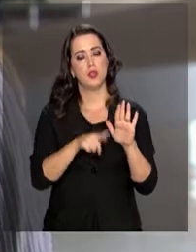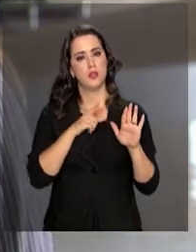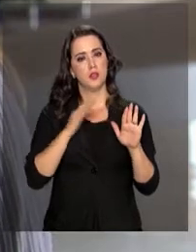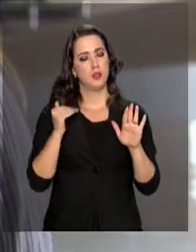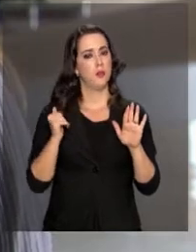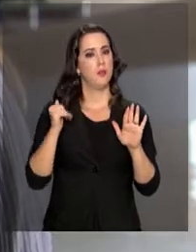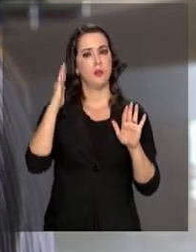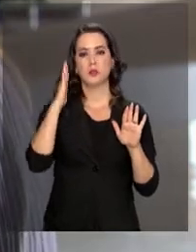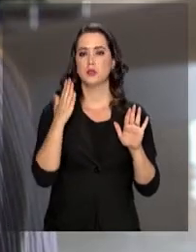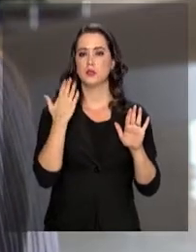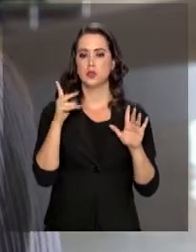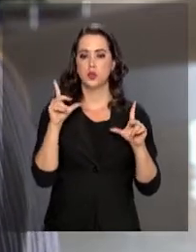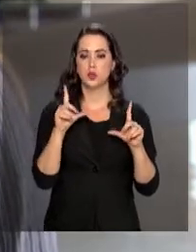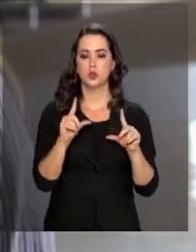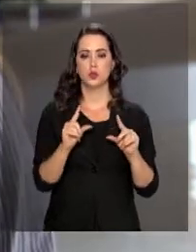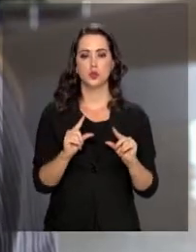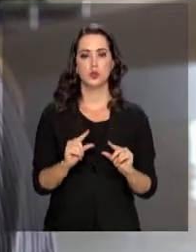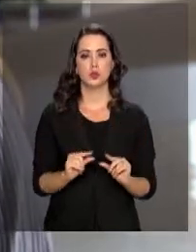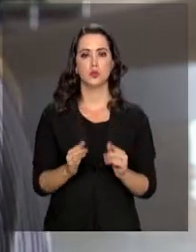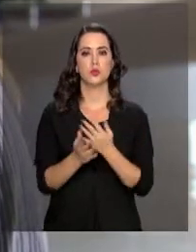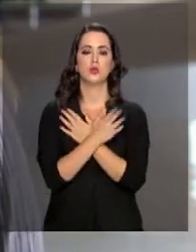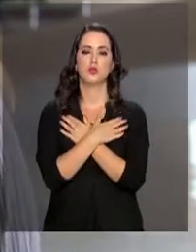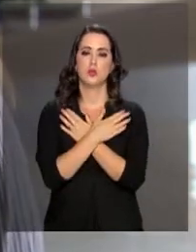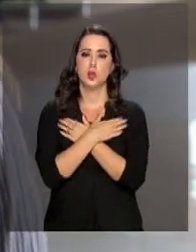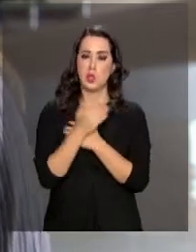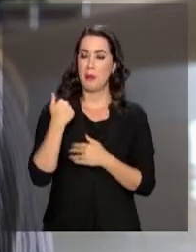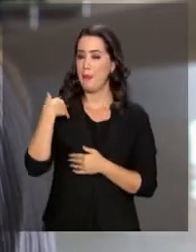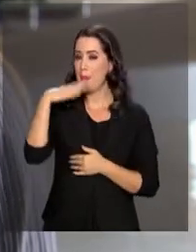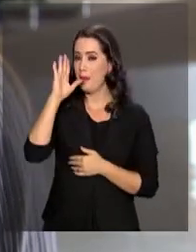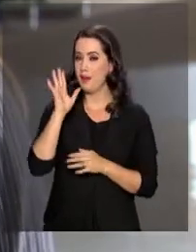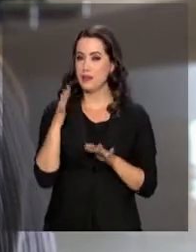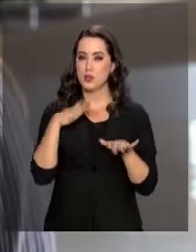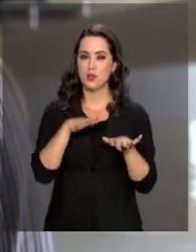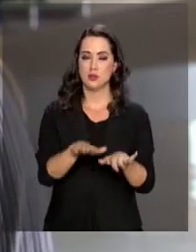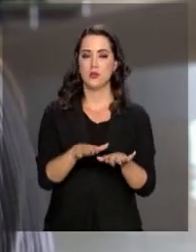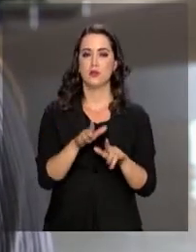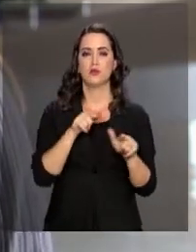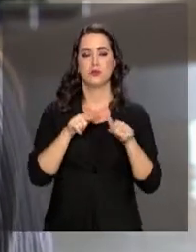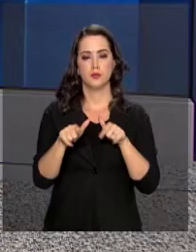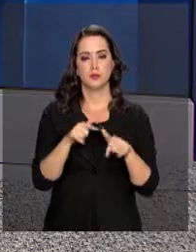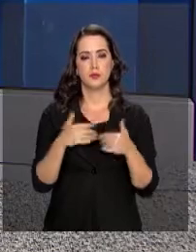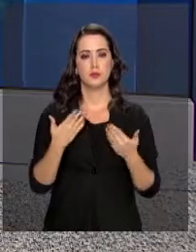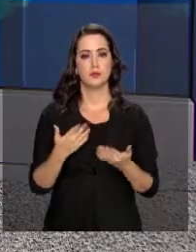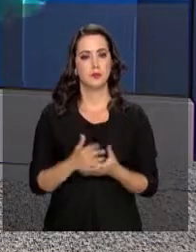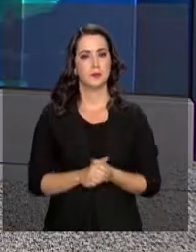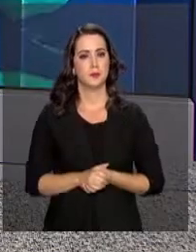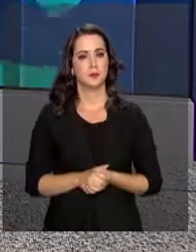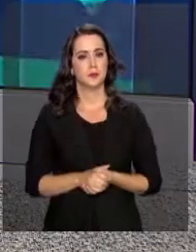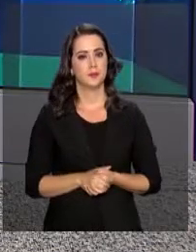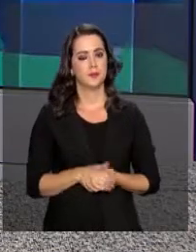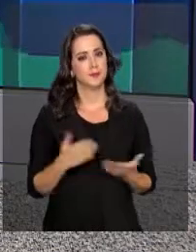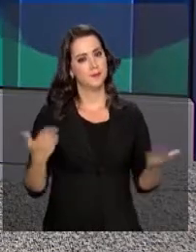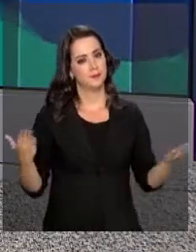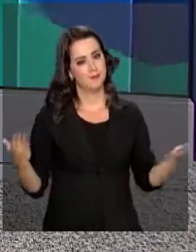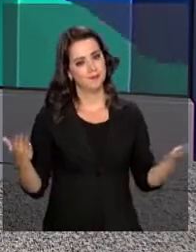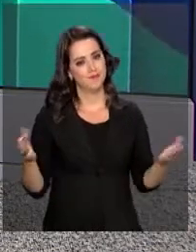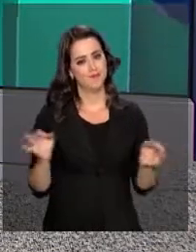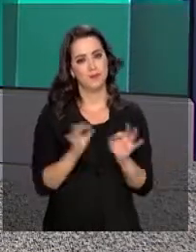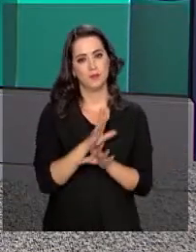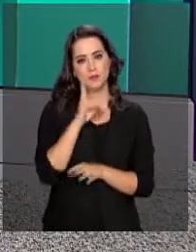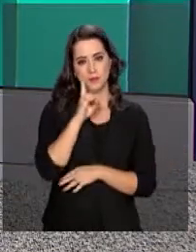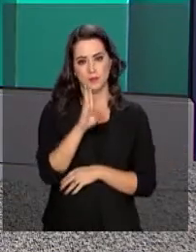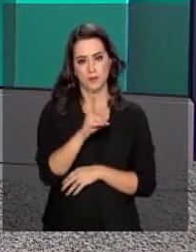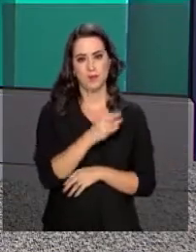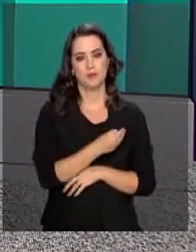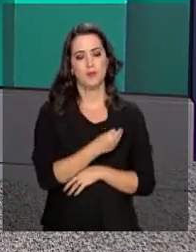cada vez mais redução nesse desemprego cada vez mais inclusão no mercado de trabalho nós ficamos por aqui você